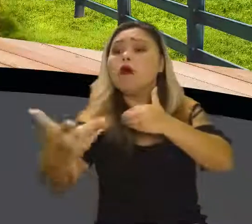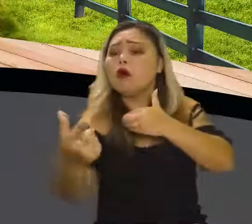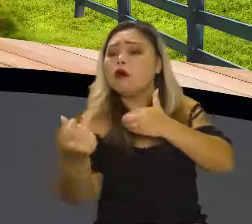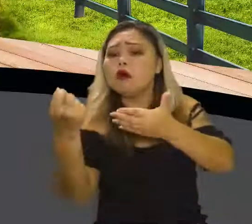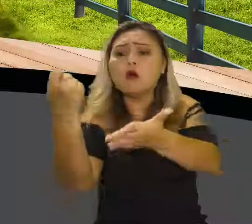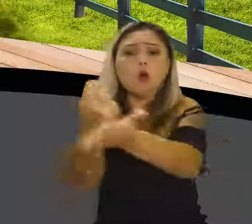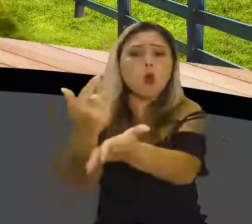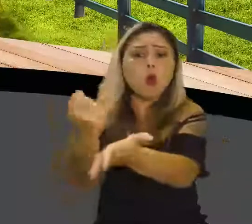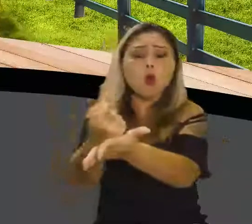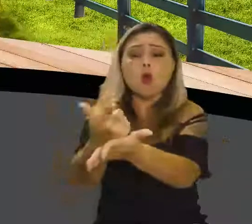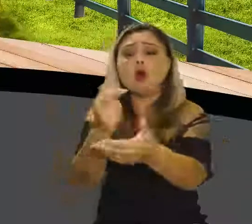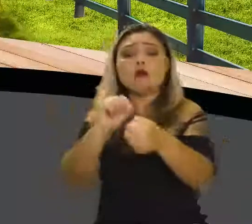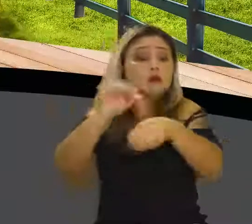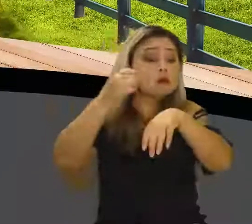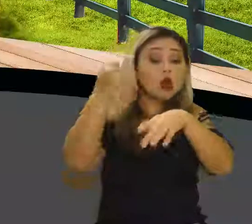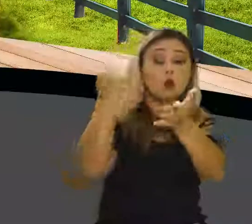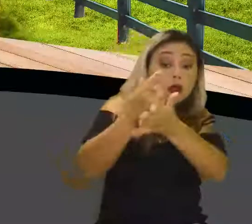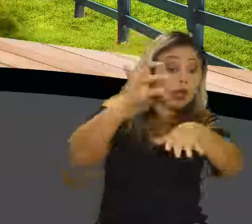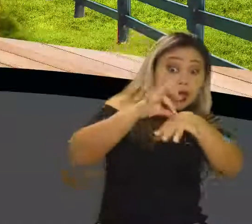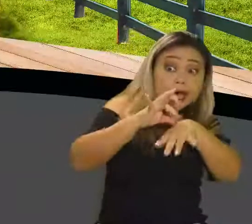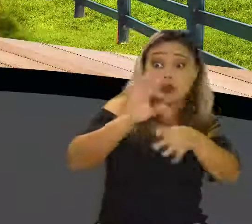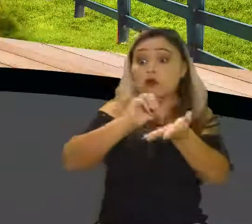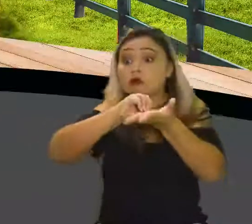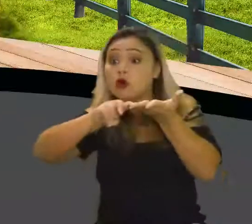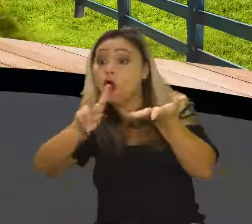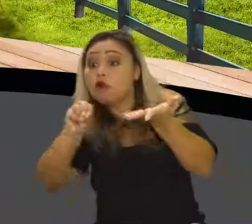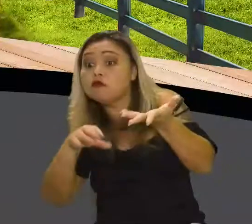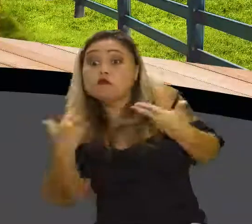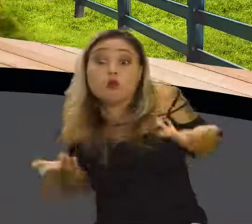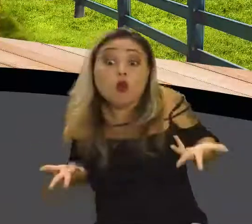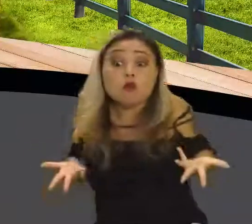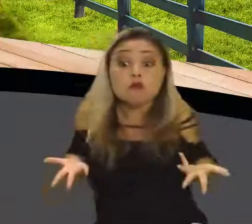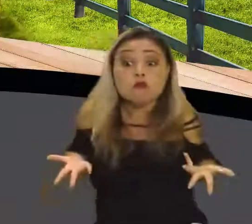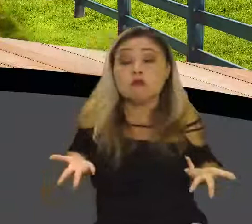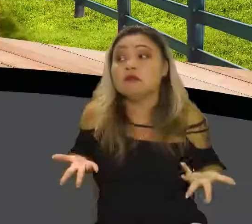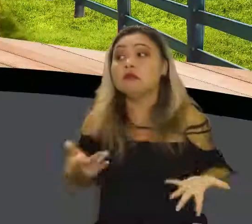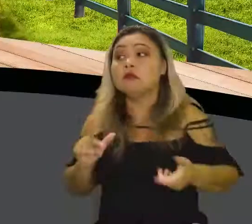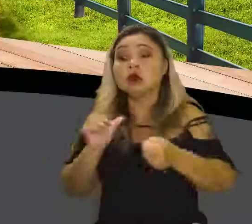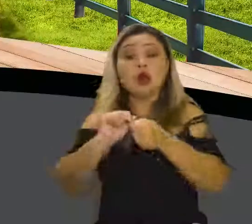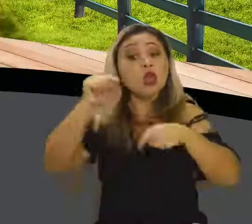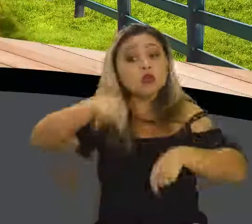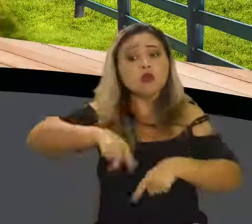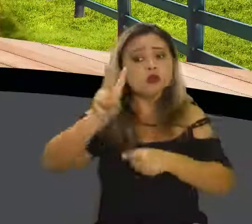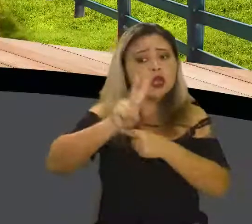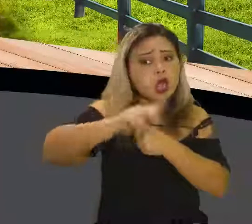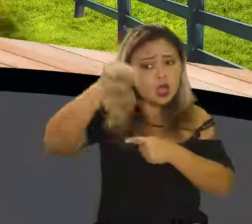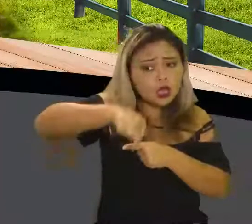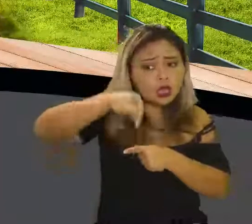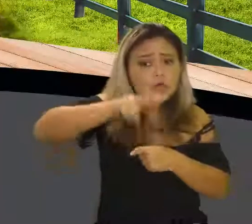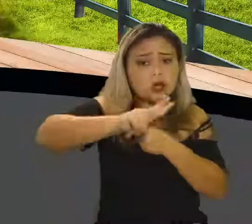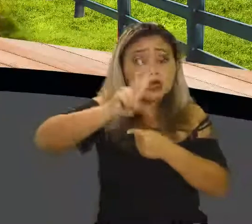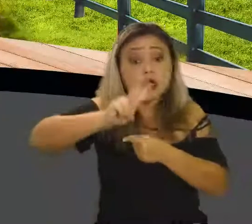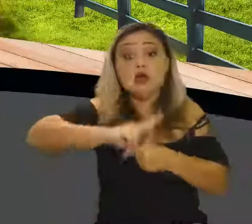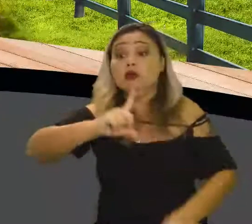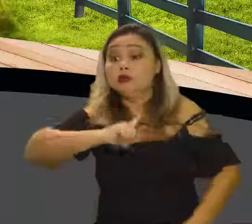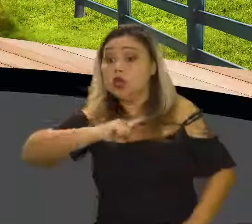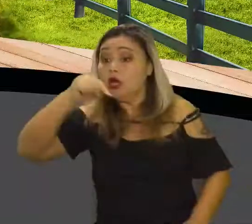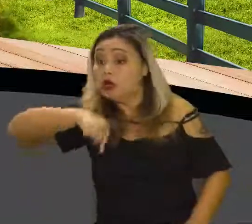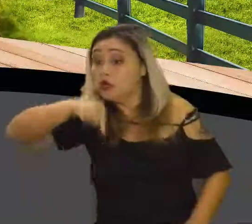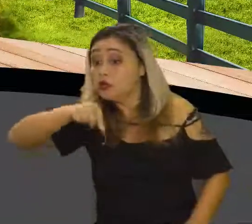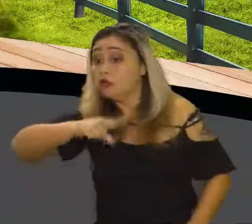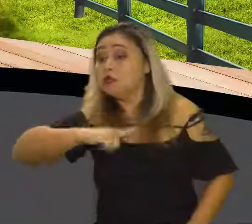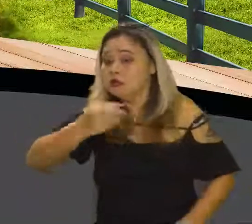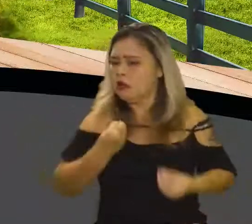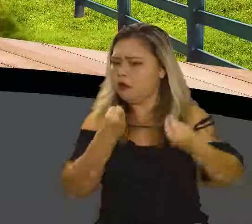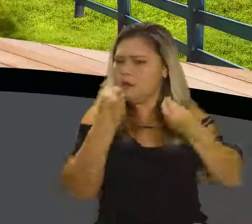mercado, ele é o quê? Para corte ou para postura? A gente vai ter uma aula disso. Ei, professor, eu já crio aqui. Eu já tenho o meu mercado